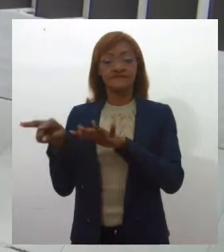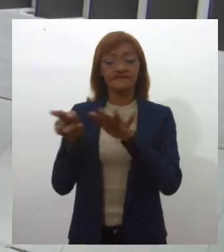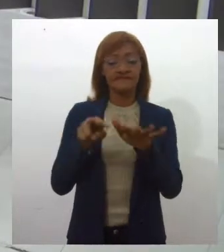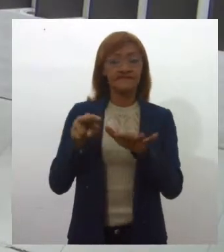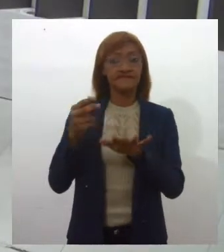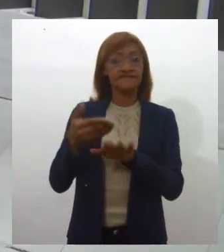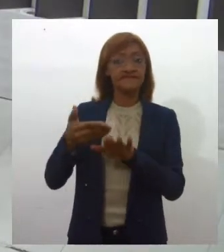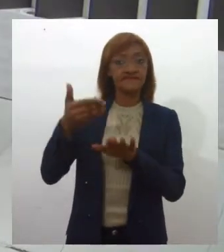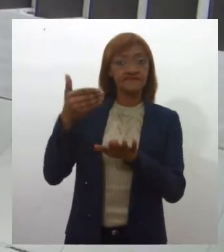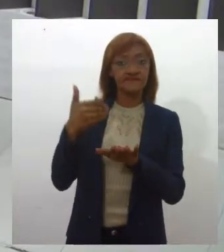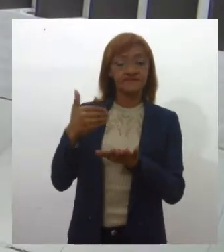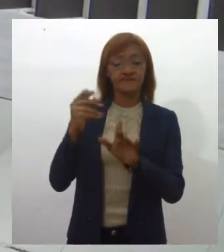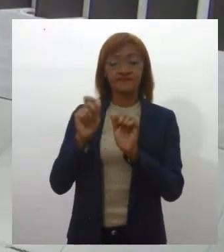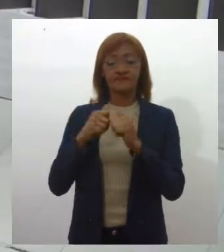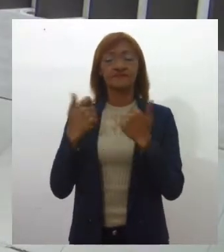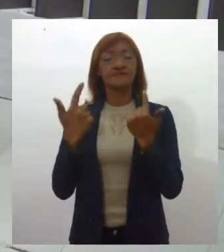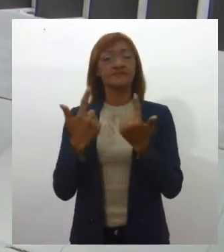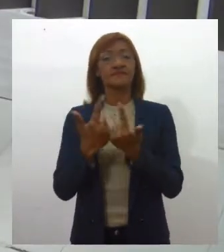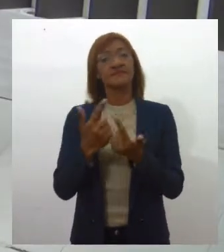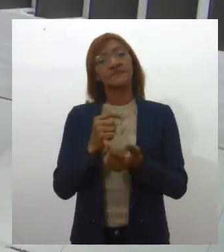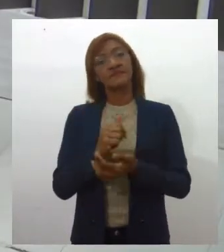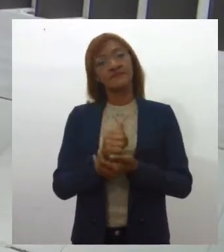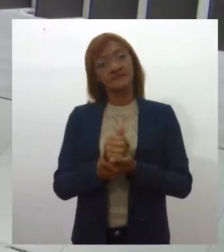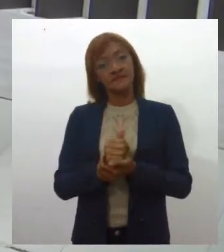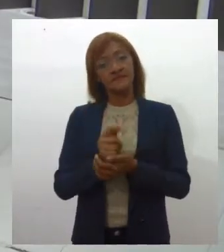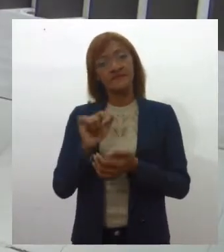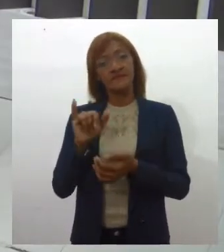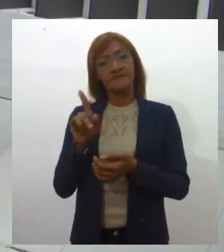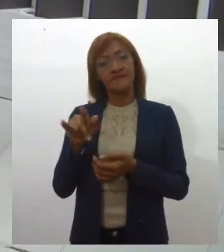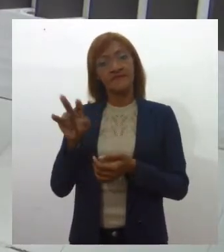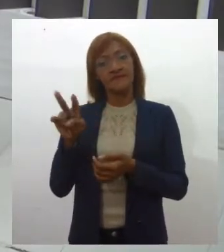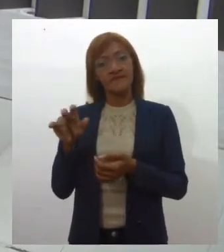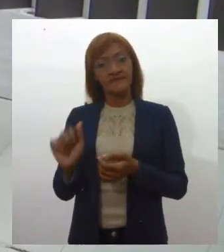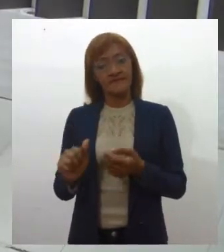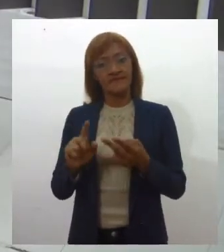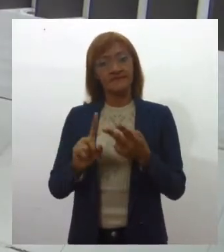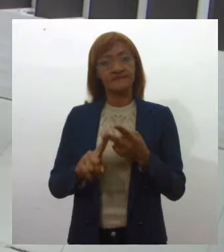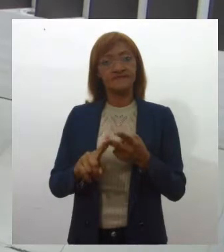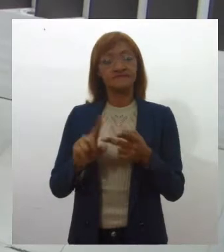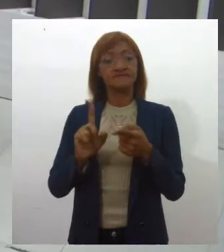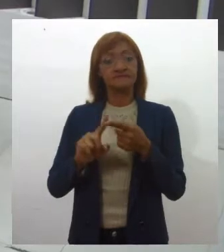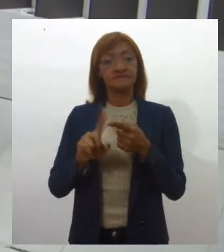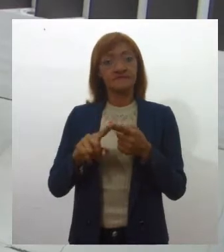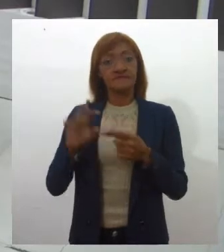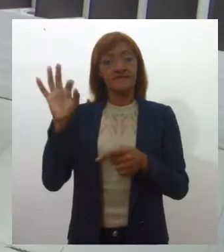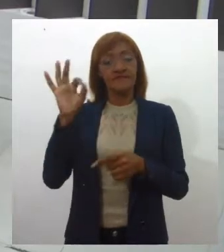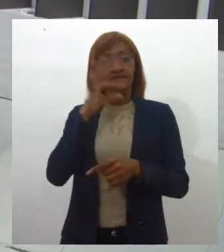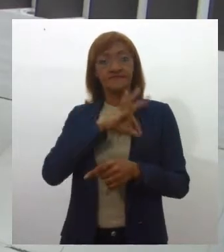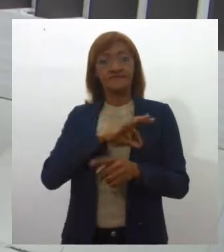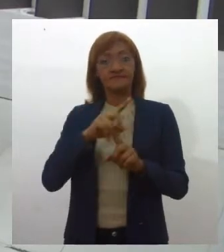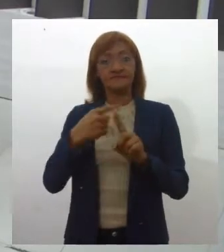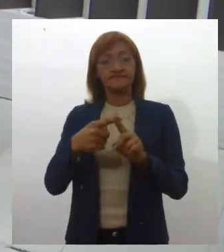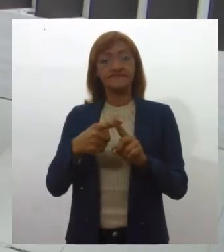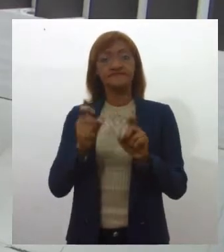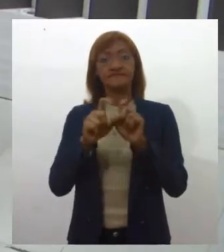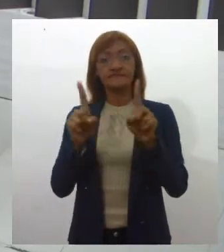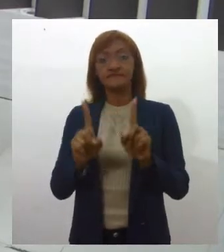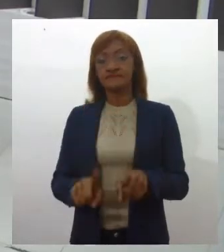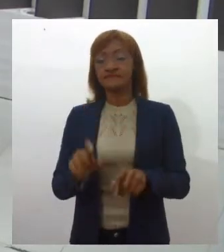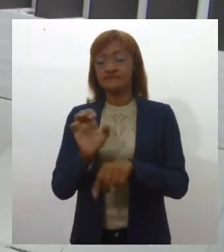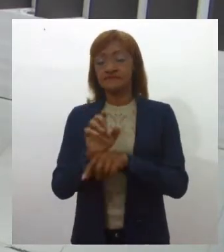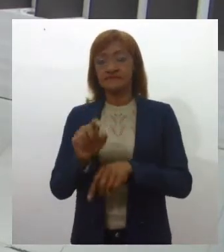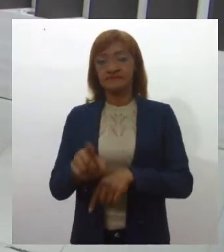passada na Assembleia Legislativa de Sergipe. IPVA e reajuste dos servidores estaduais foram alguns dos temas dos pronunciamentos